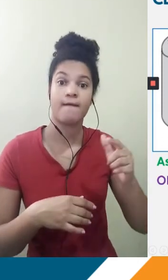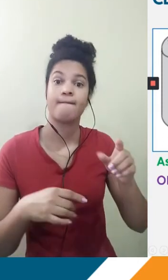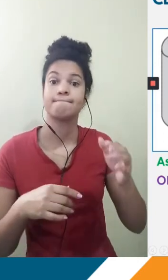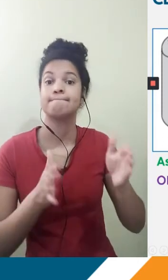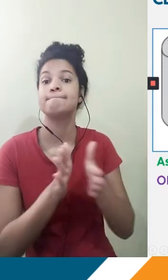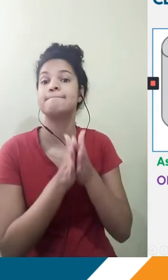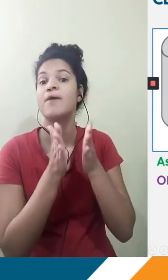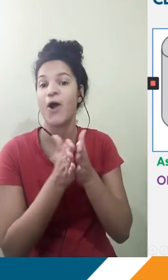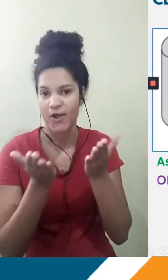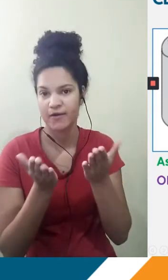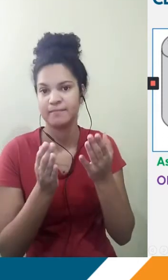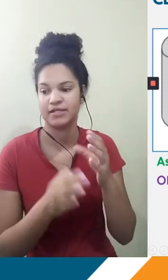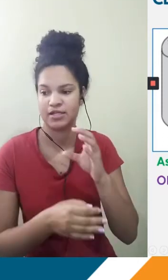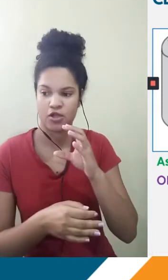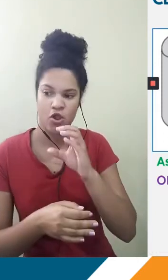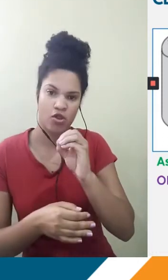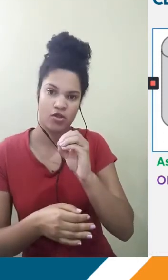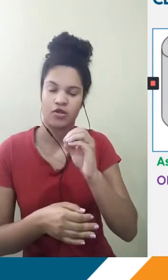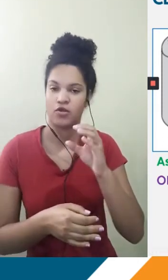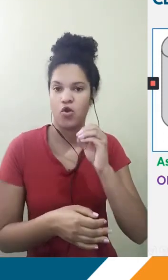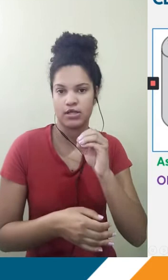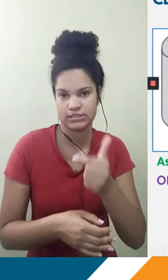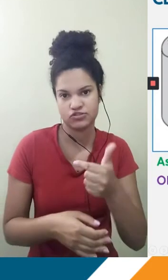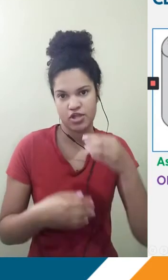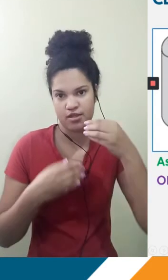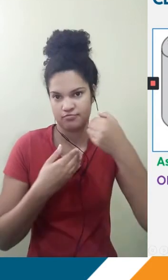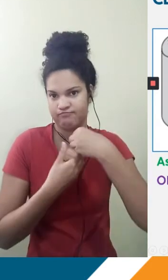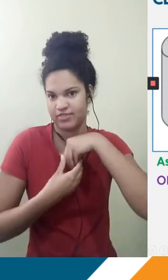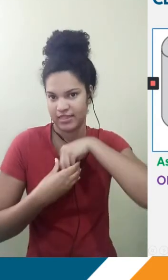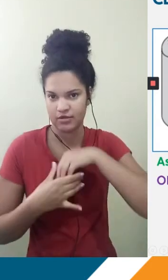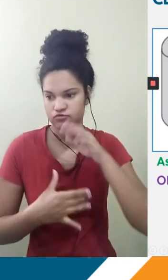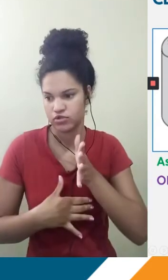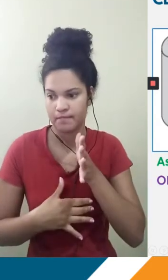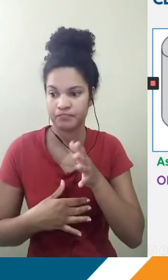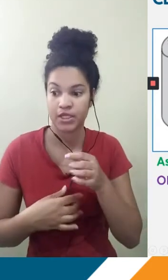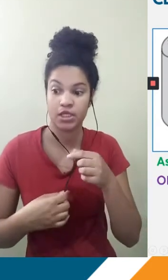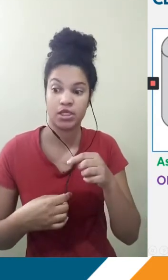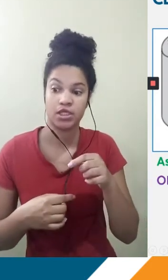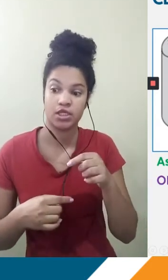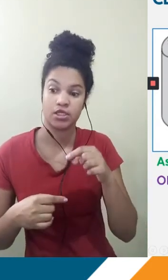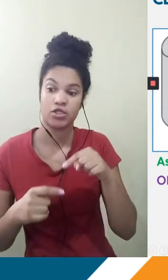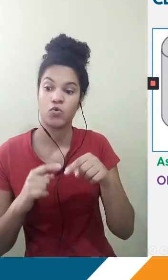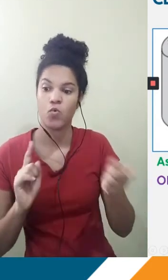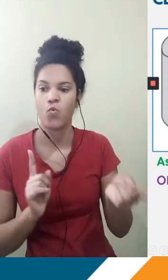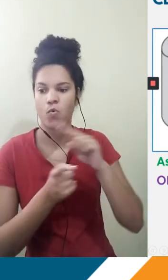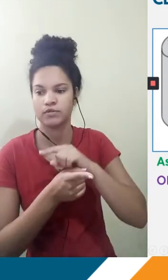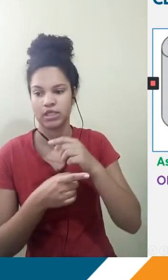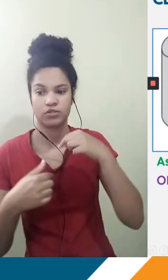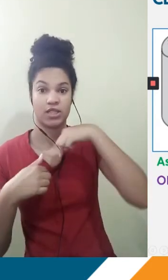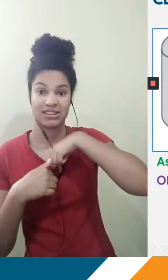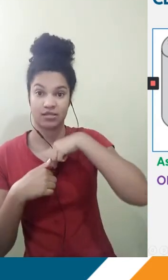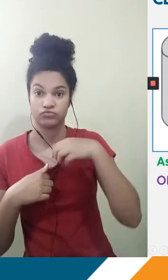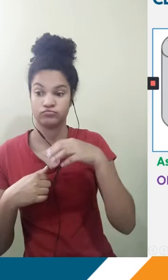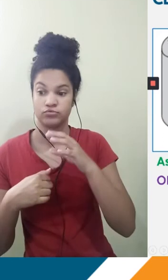nos alvéolos pulmonares, entra no sangue para ser distribuído nos tecidos, ele vai ser mais rico em oxigênio e